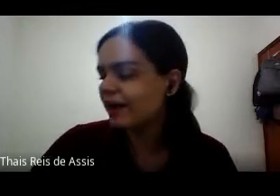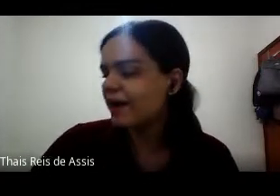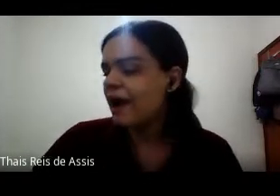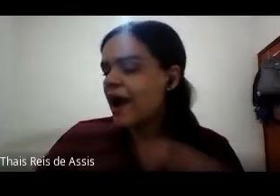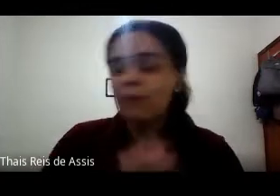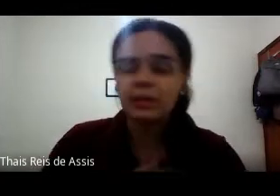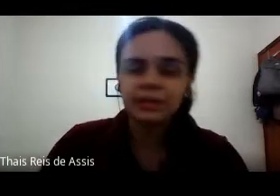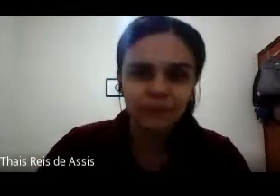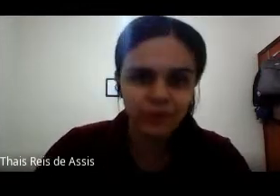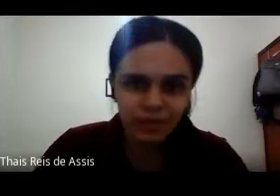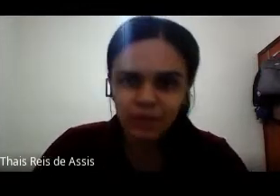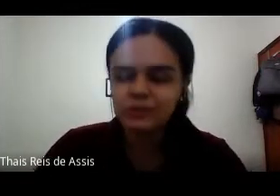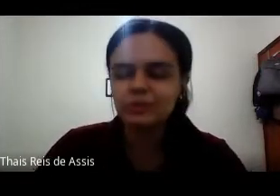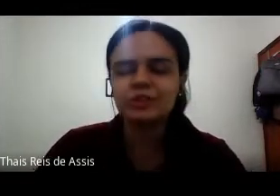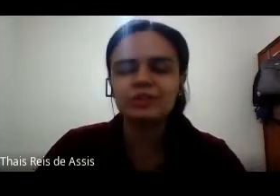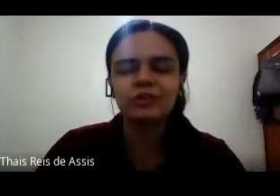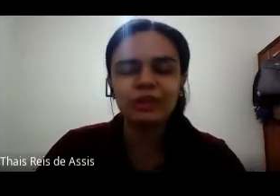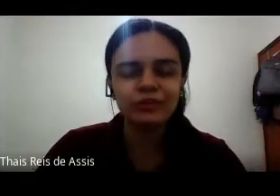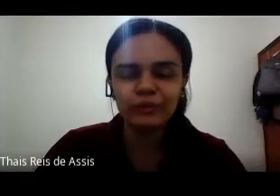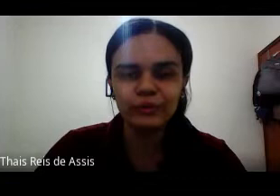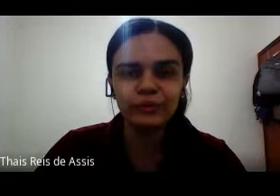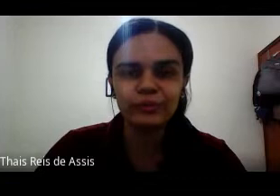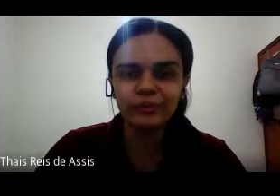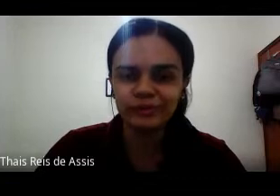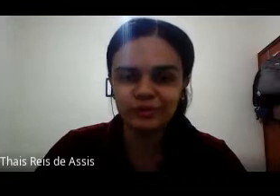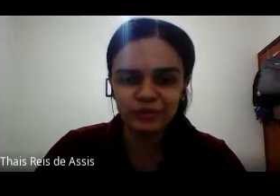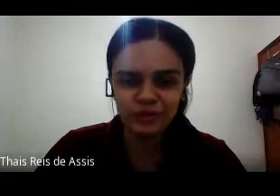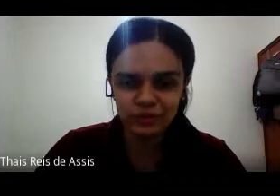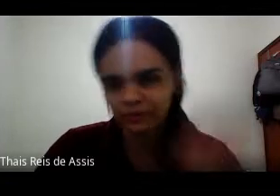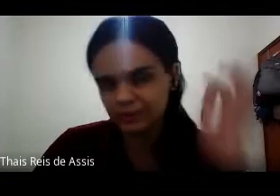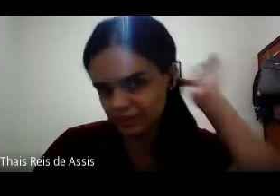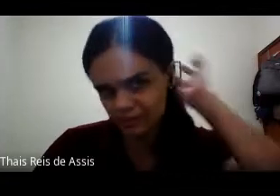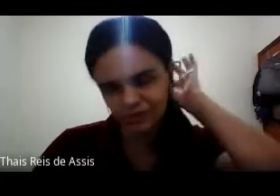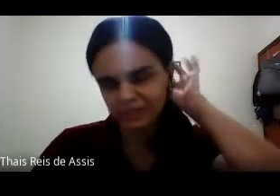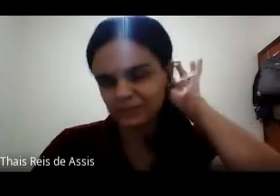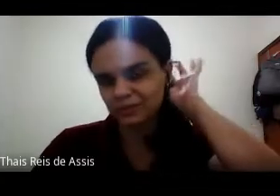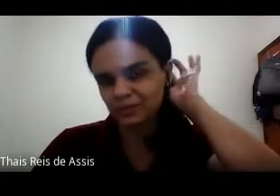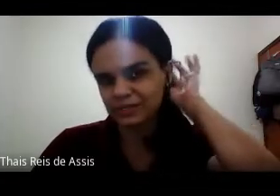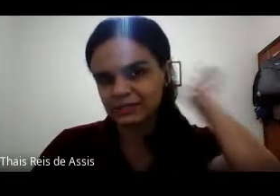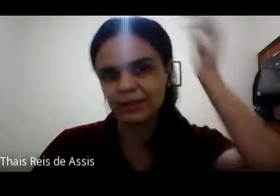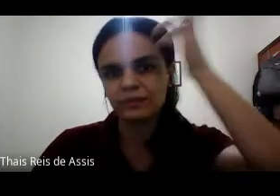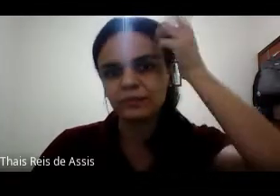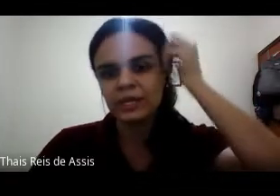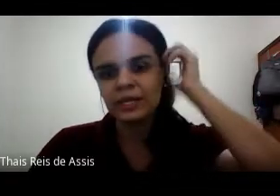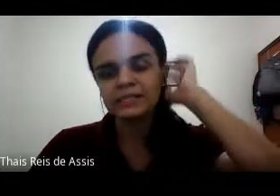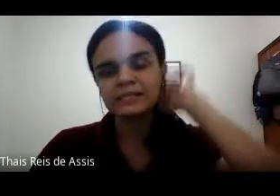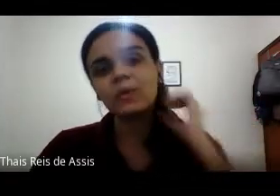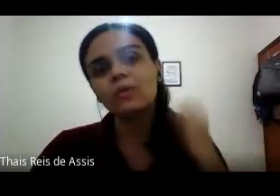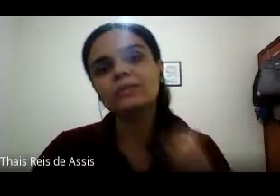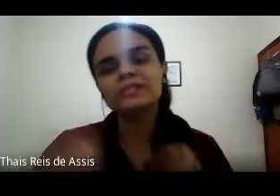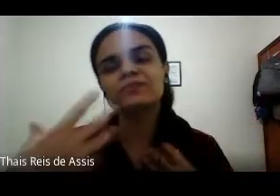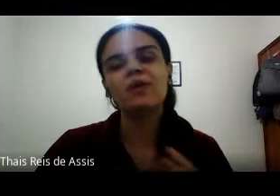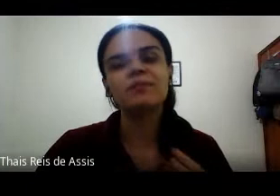que a aula dele hoje não é construída só no livro ou no manual do professor. Não são as únicas formas de conhecimento.